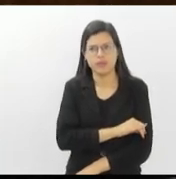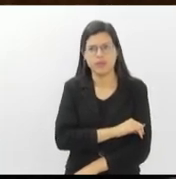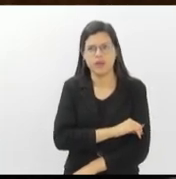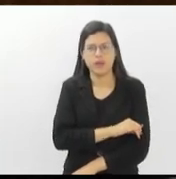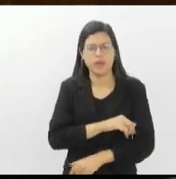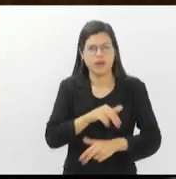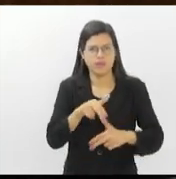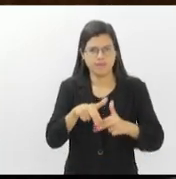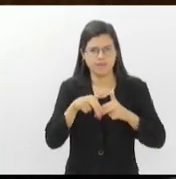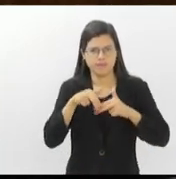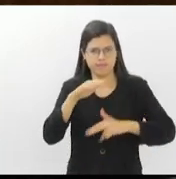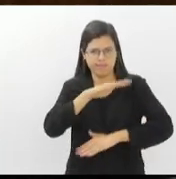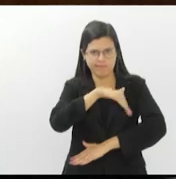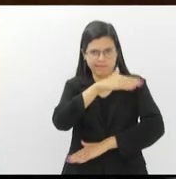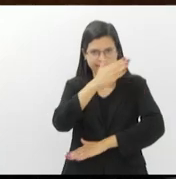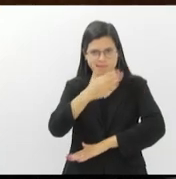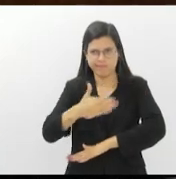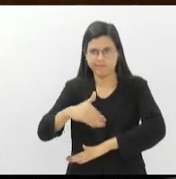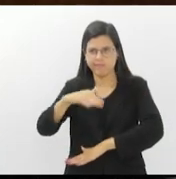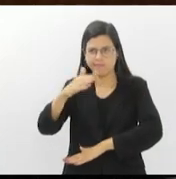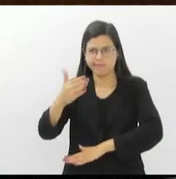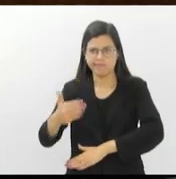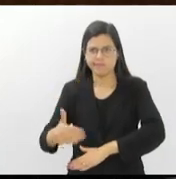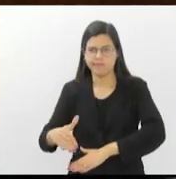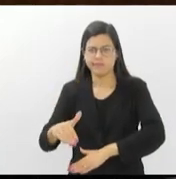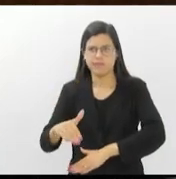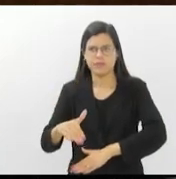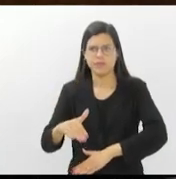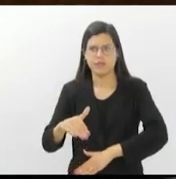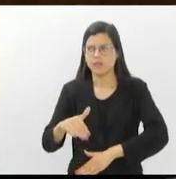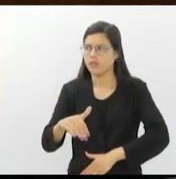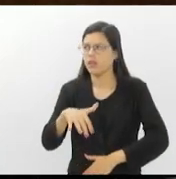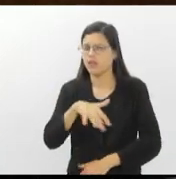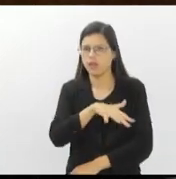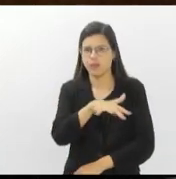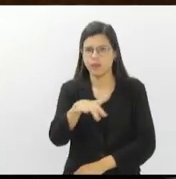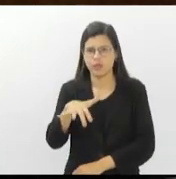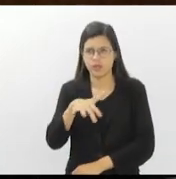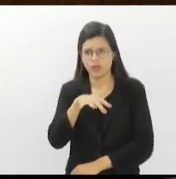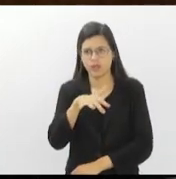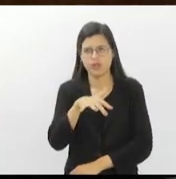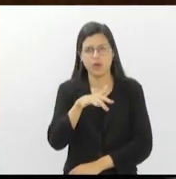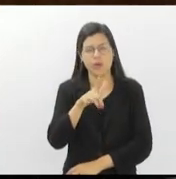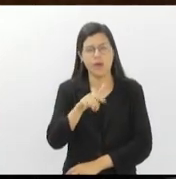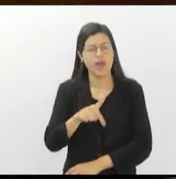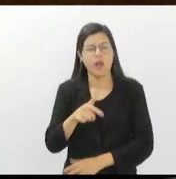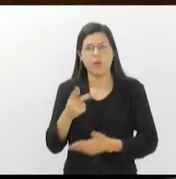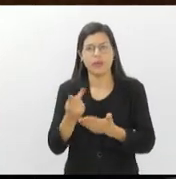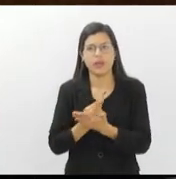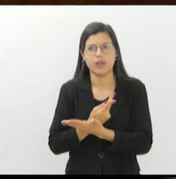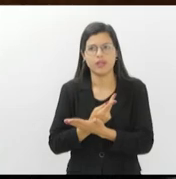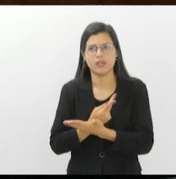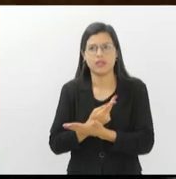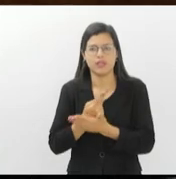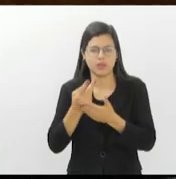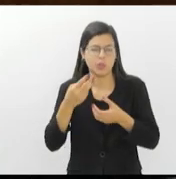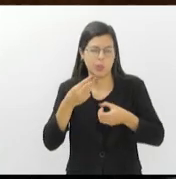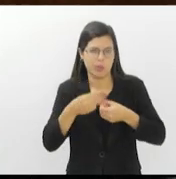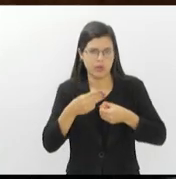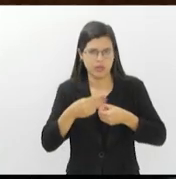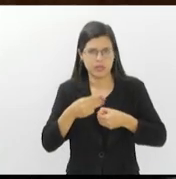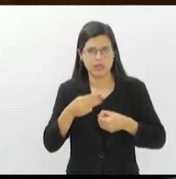topografia de aclives e declives em região montanhosa, é, na verdade, o nosso município